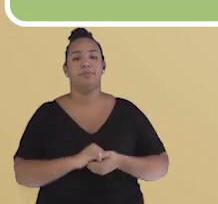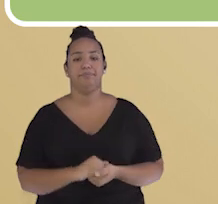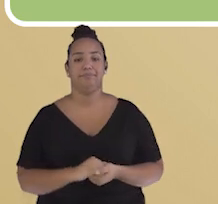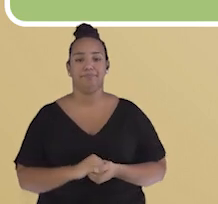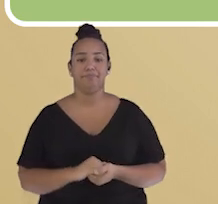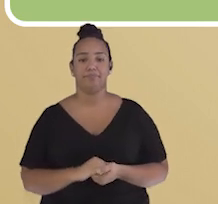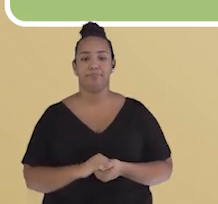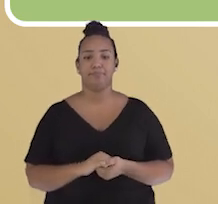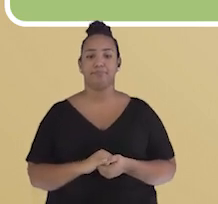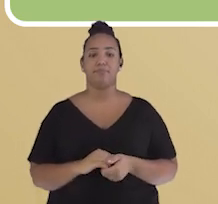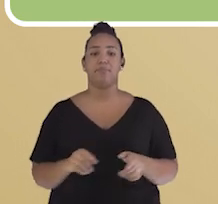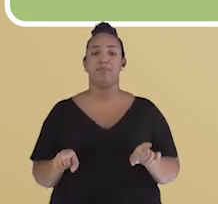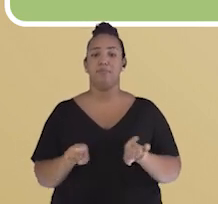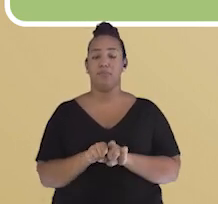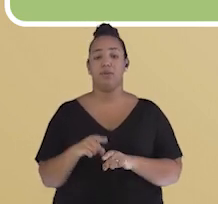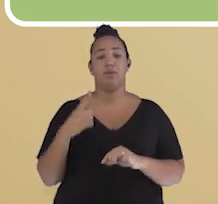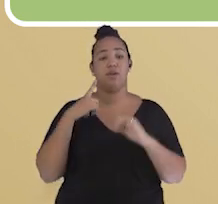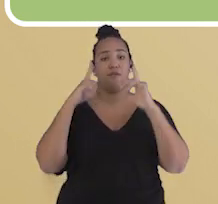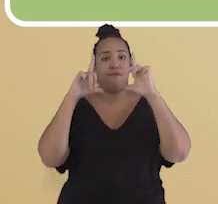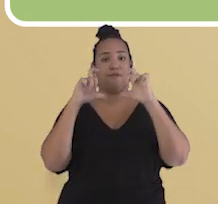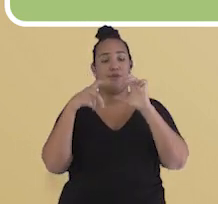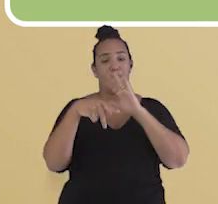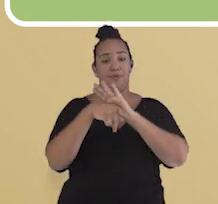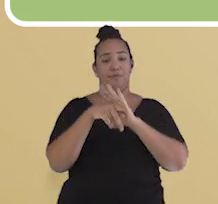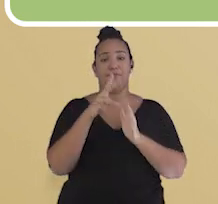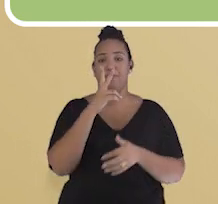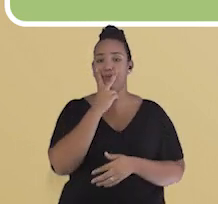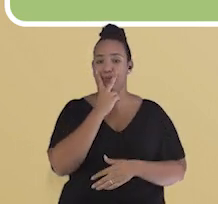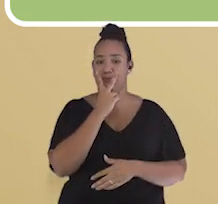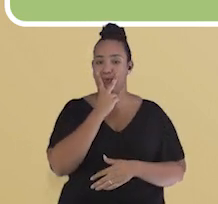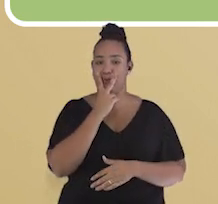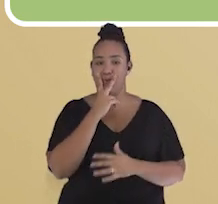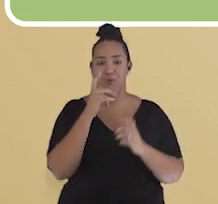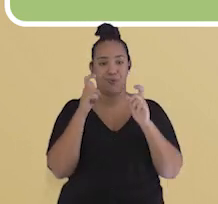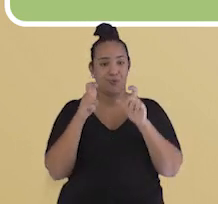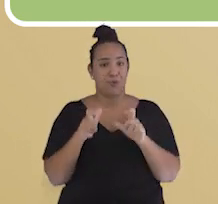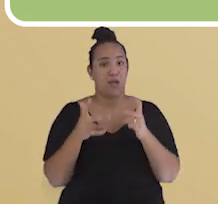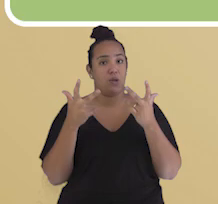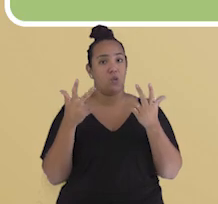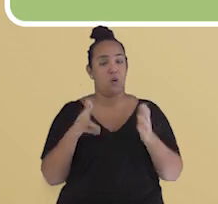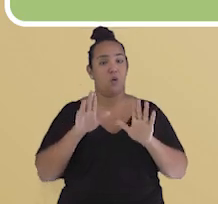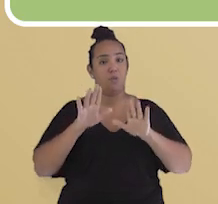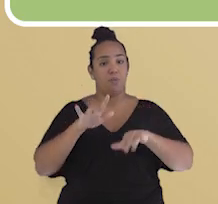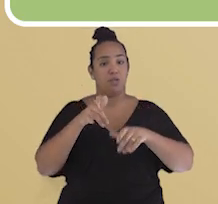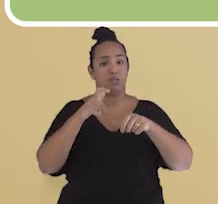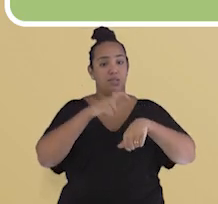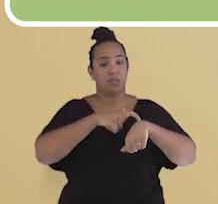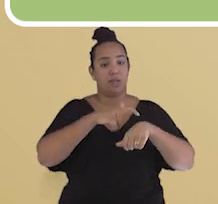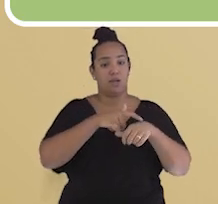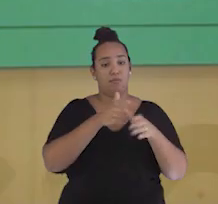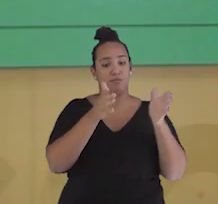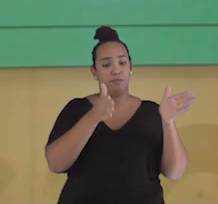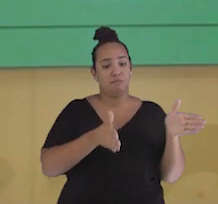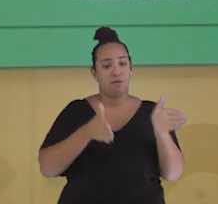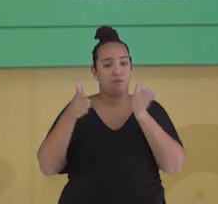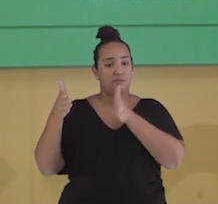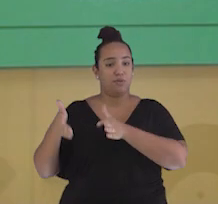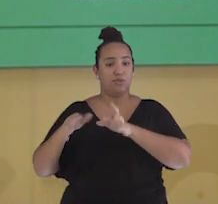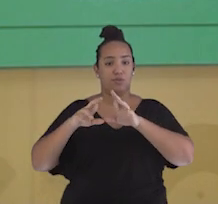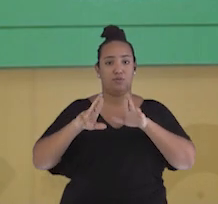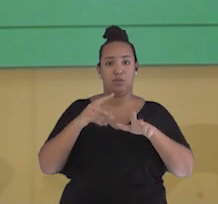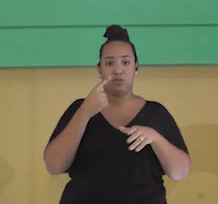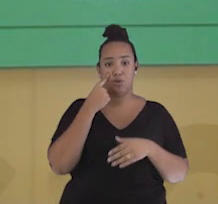diferentes. Antes o mar atingia uma área maior e olhem hoje em dia como está a mesma região.